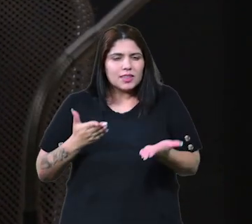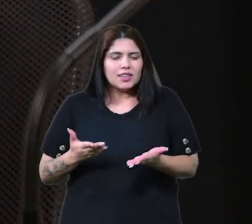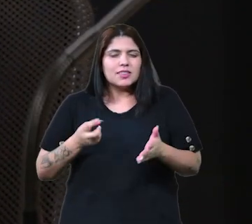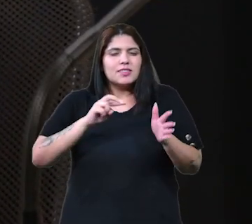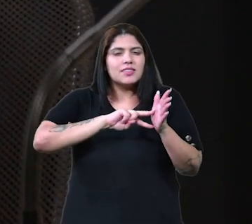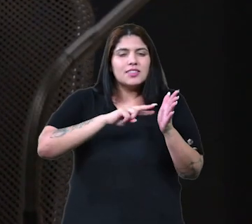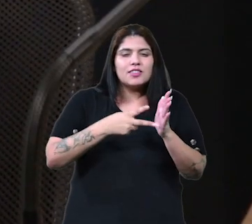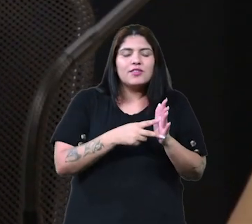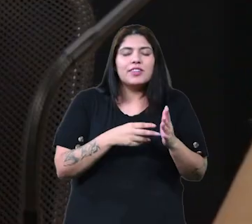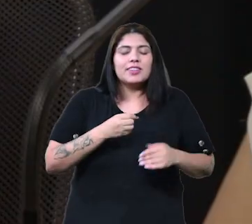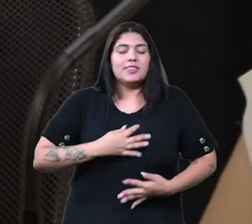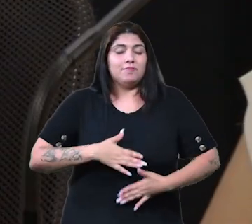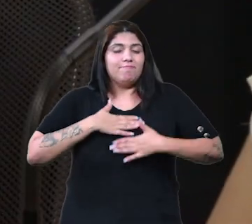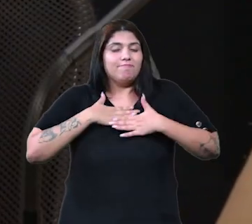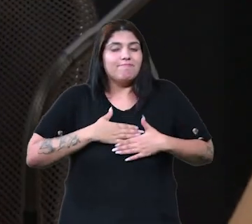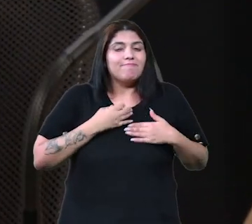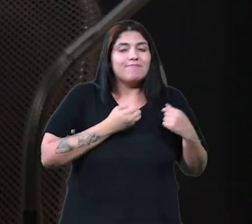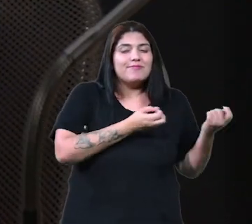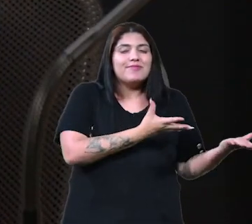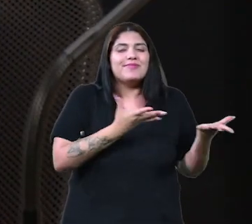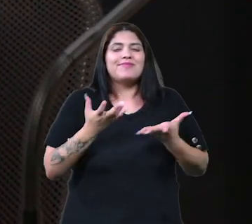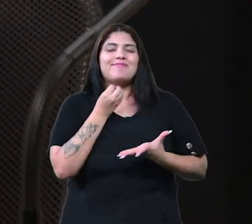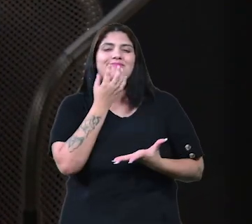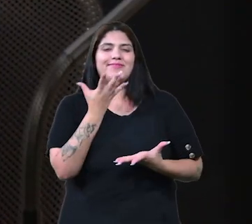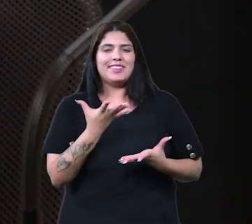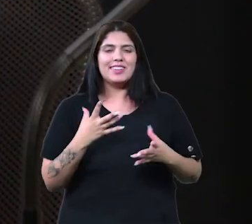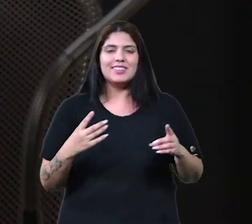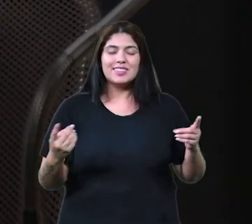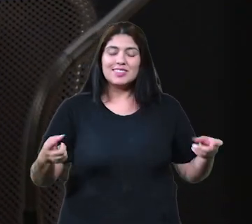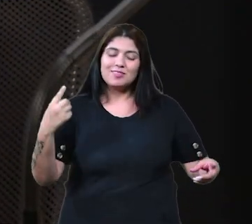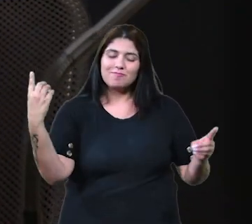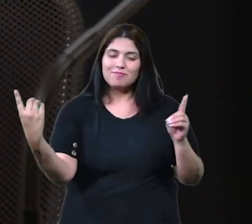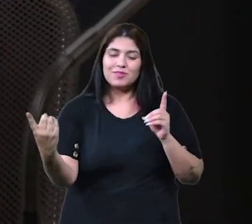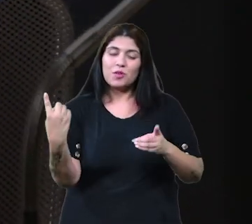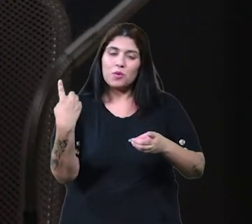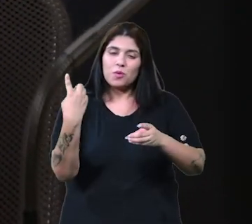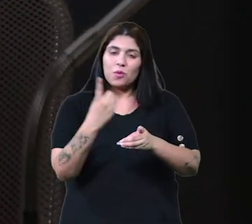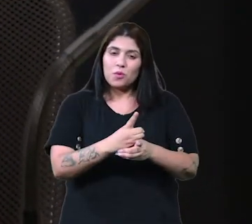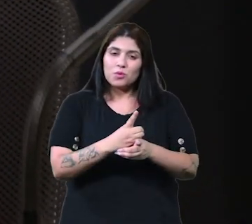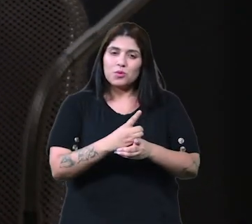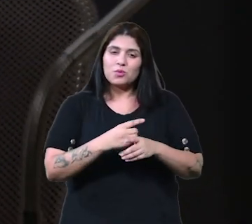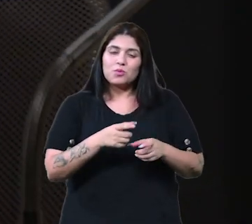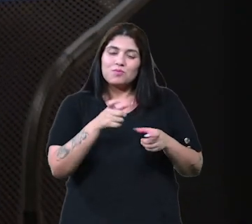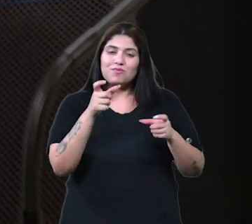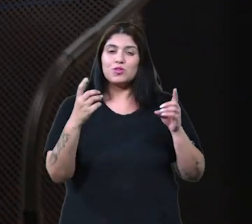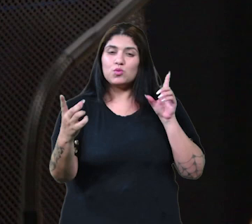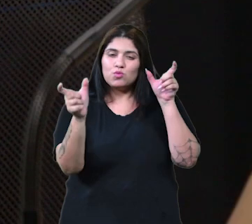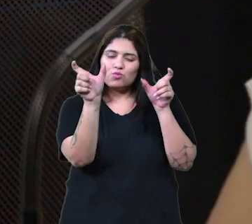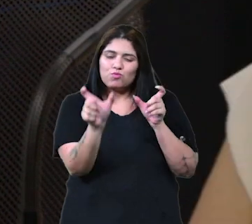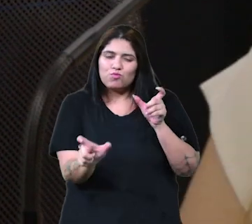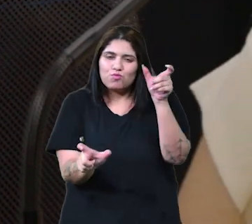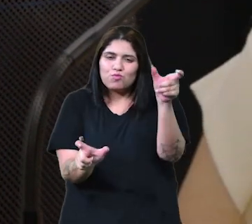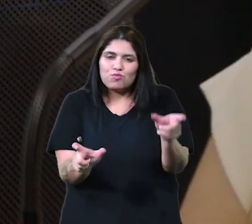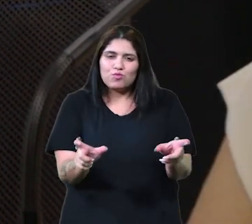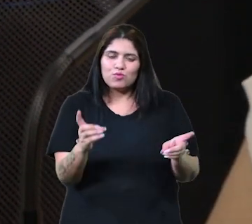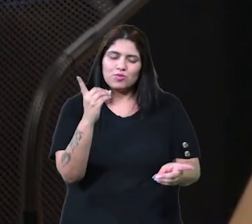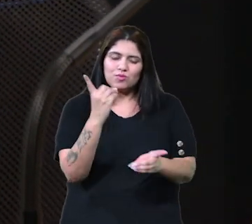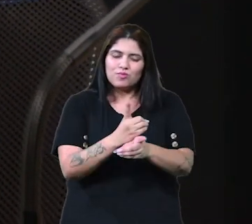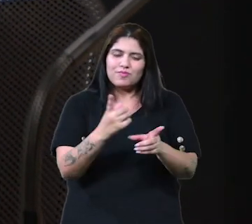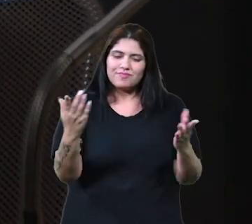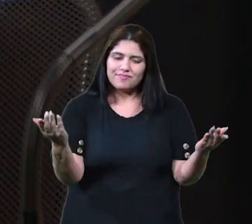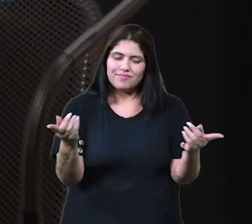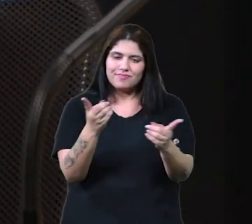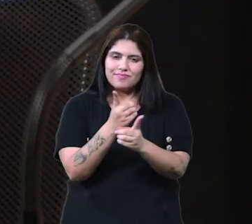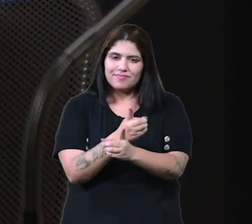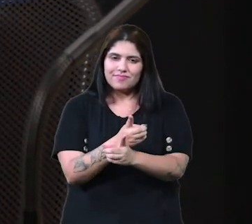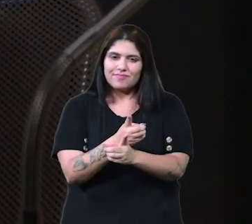acolhimento, a esse encontro entre duas pessoas, né? Quem recebe, quem é recebido, e que nesse encontro a